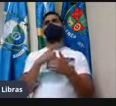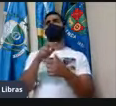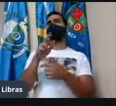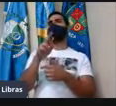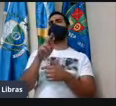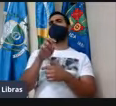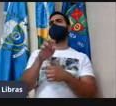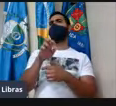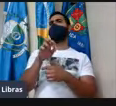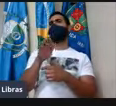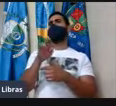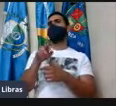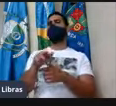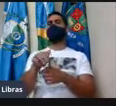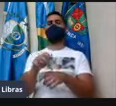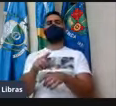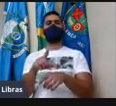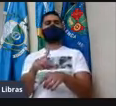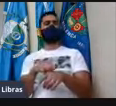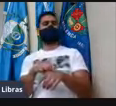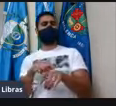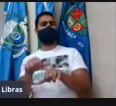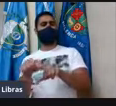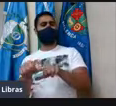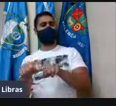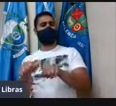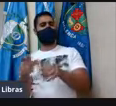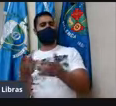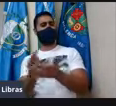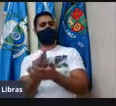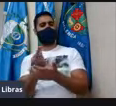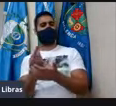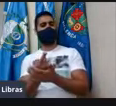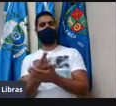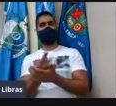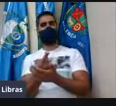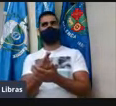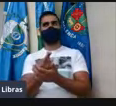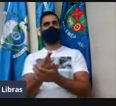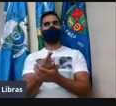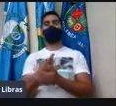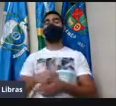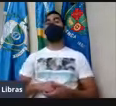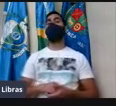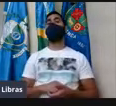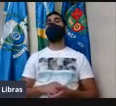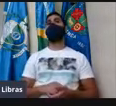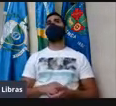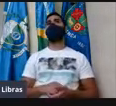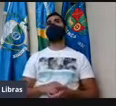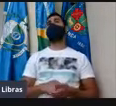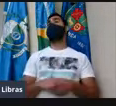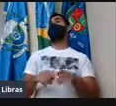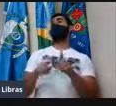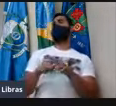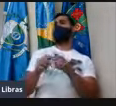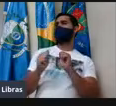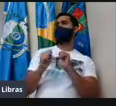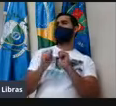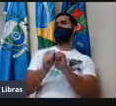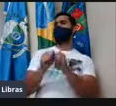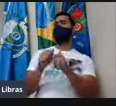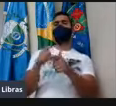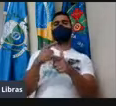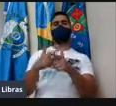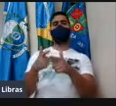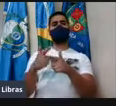da Previdência que veio numa hora errada, segundo os mais entendidos, acompanhada de uma